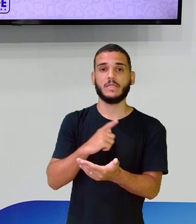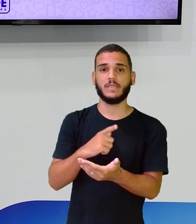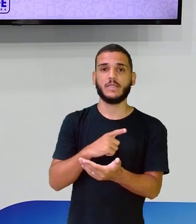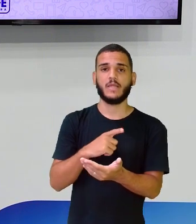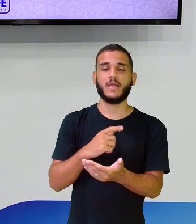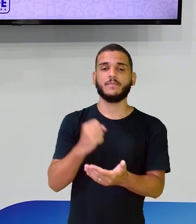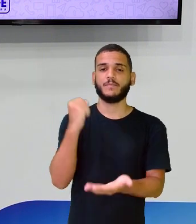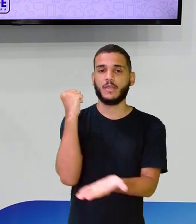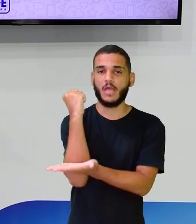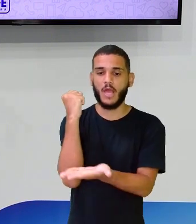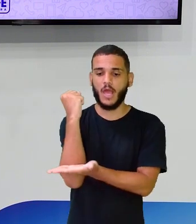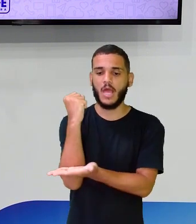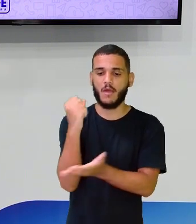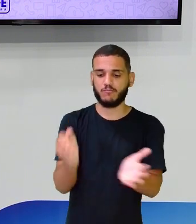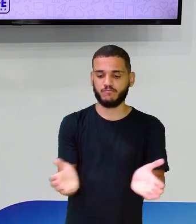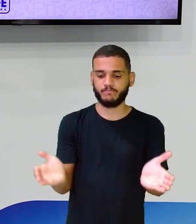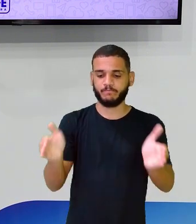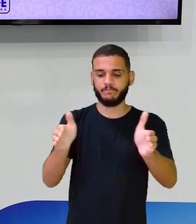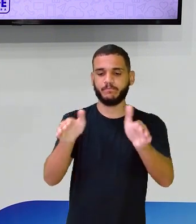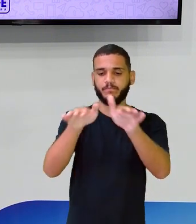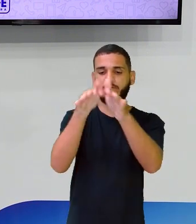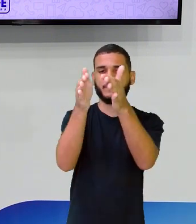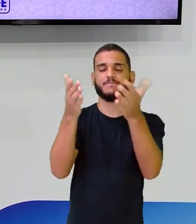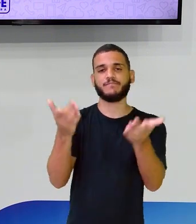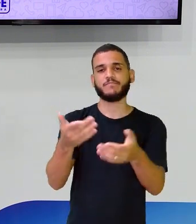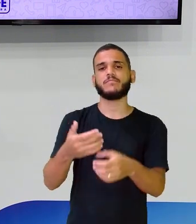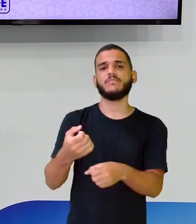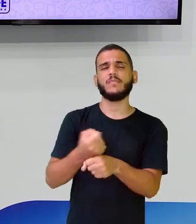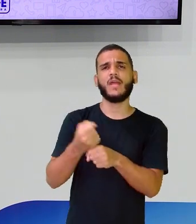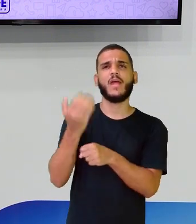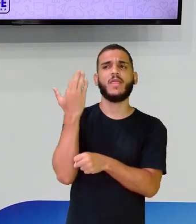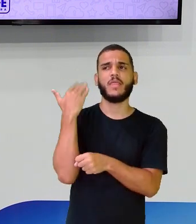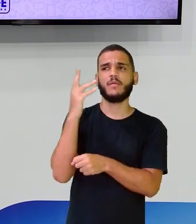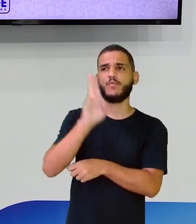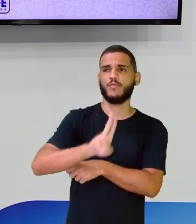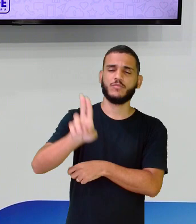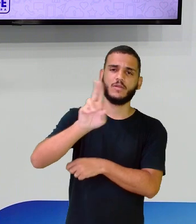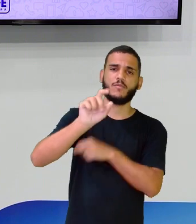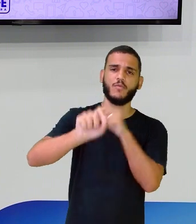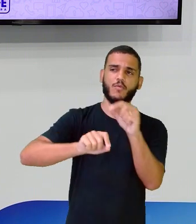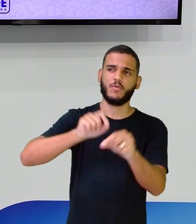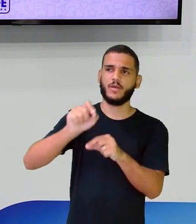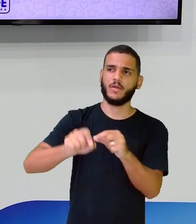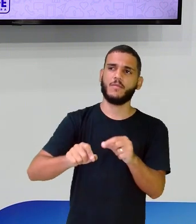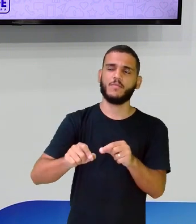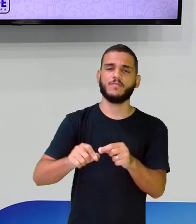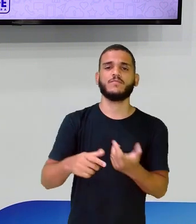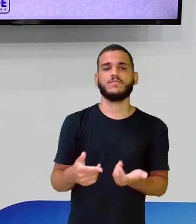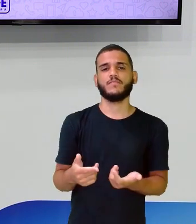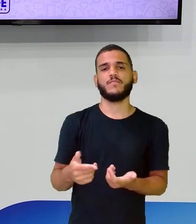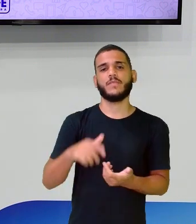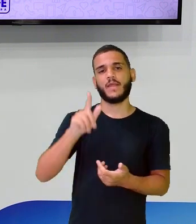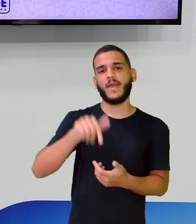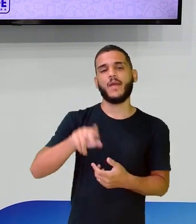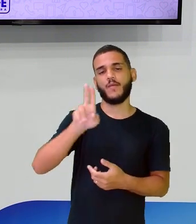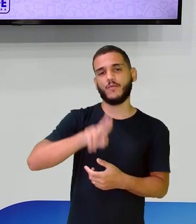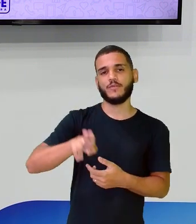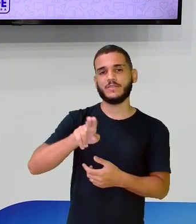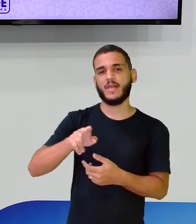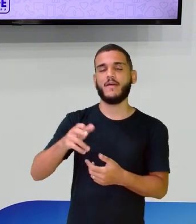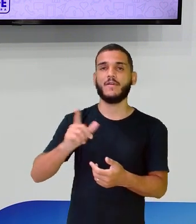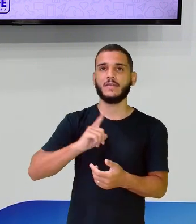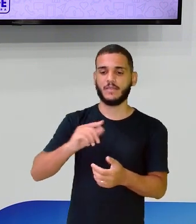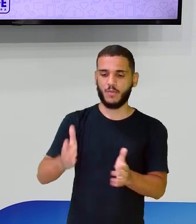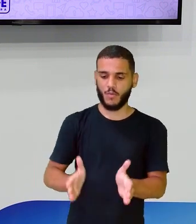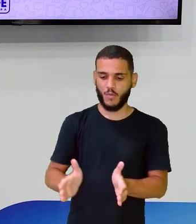mineral que as pessoas, mais antigamente, né, eu não sei muito em dia, utilizava aqueles filtros de barro, não era, professora? Isso. Ele tinha